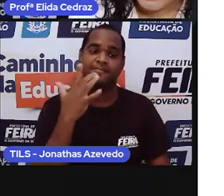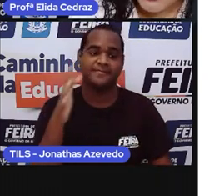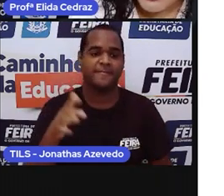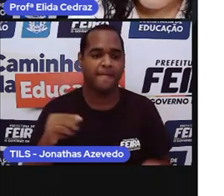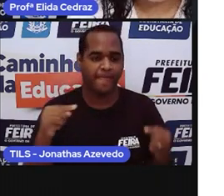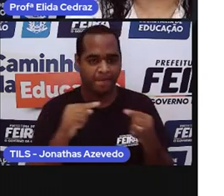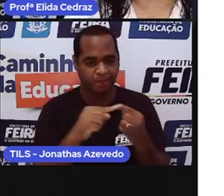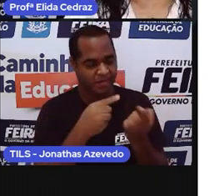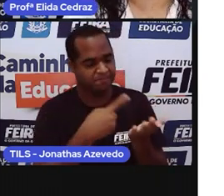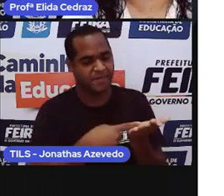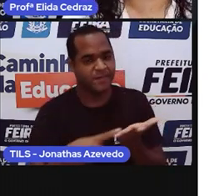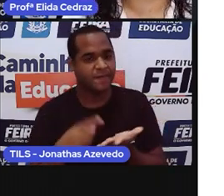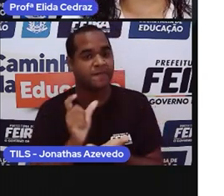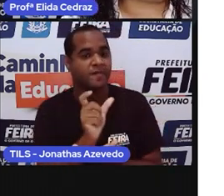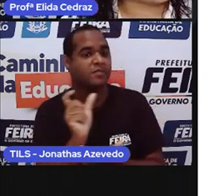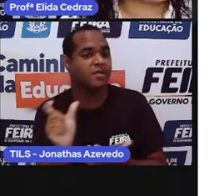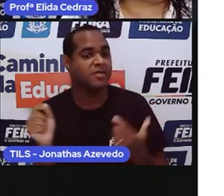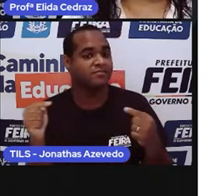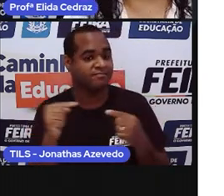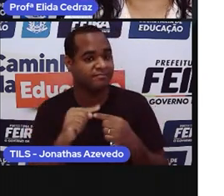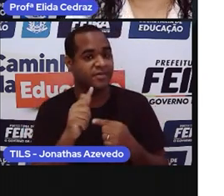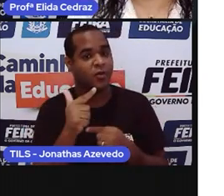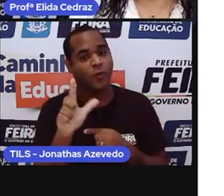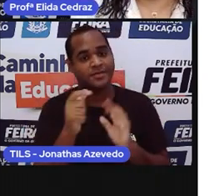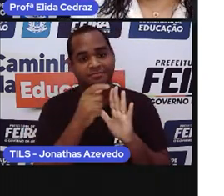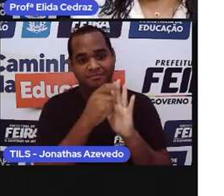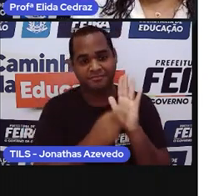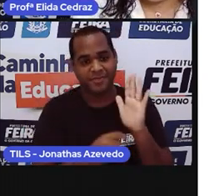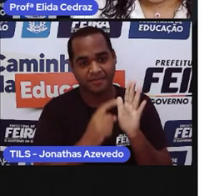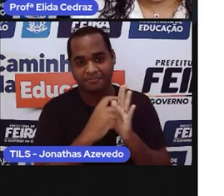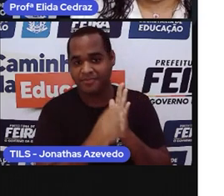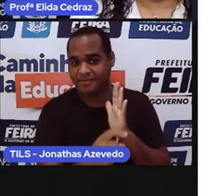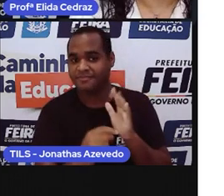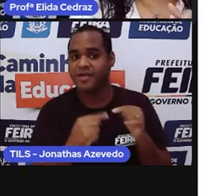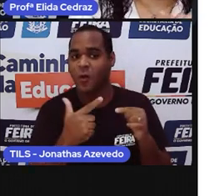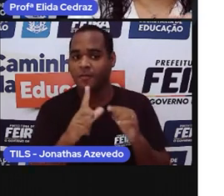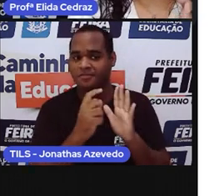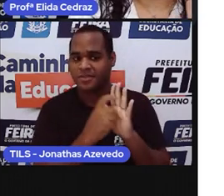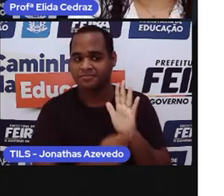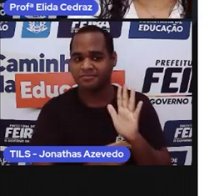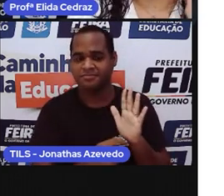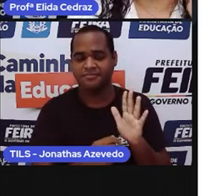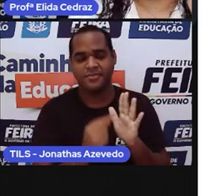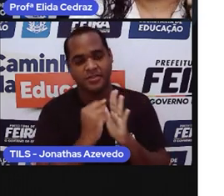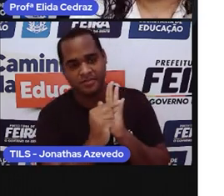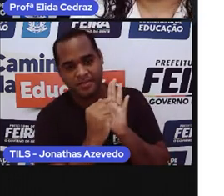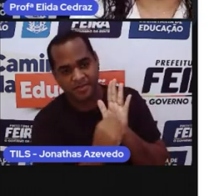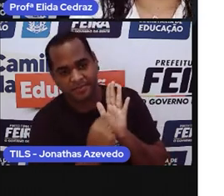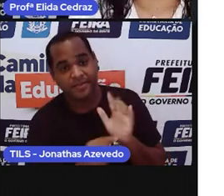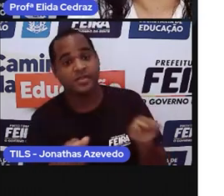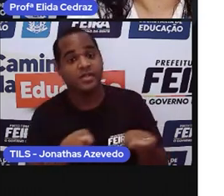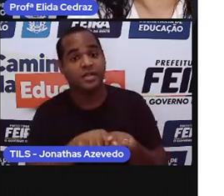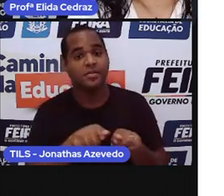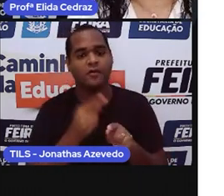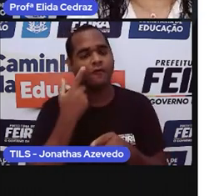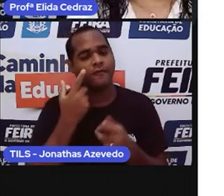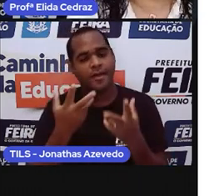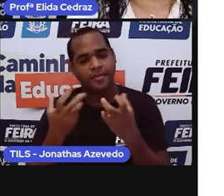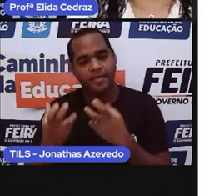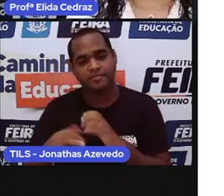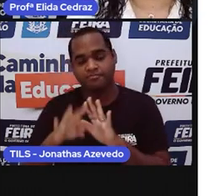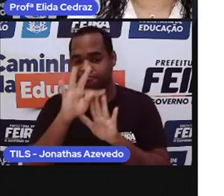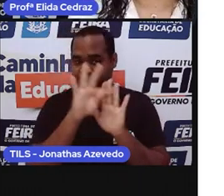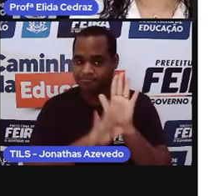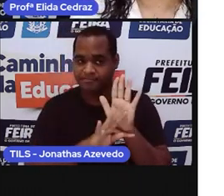as rimas, os versos e as estrofes. Mas nós vamos ver no texto